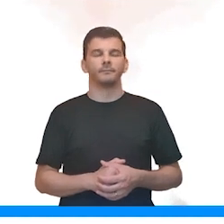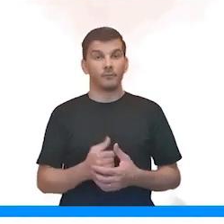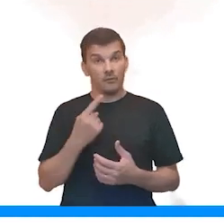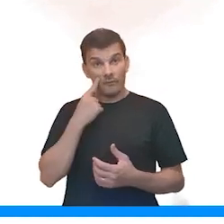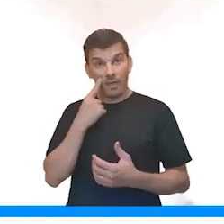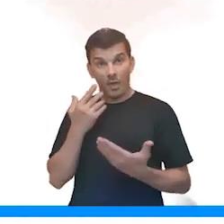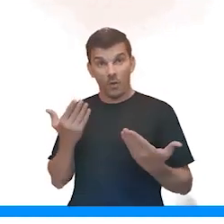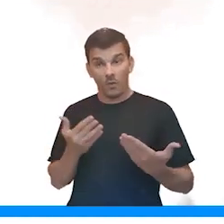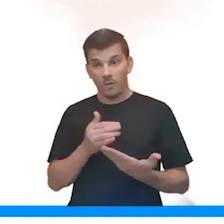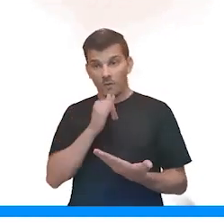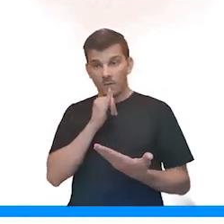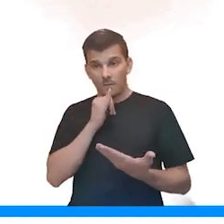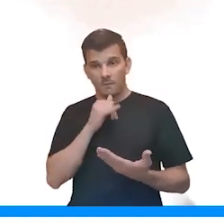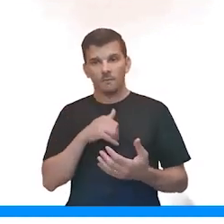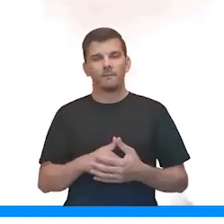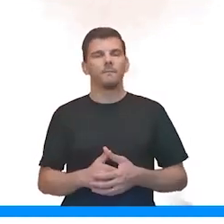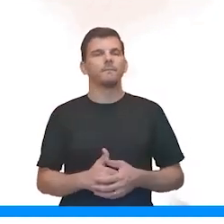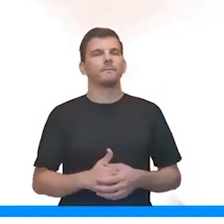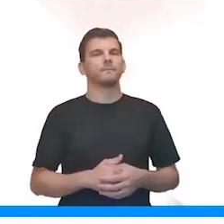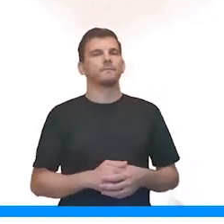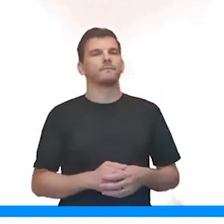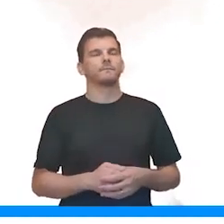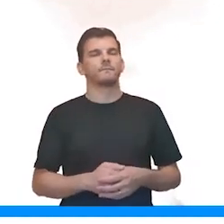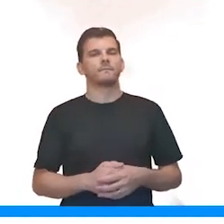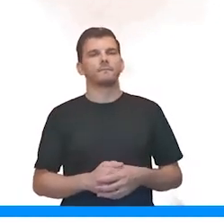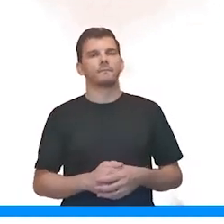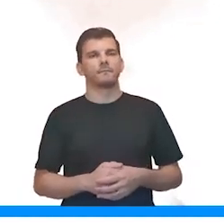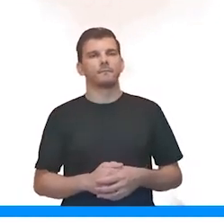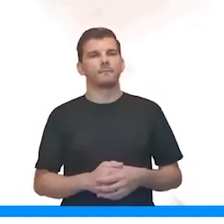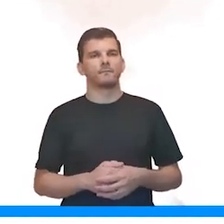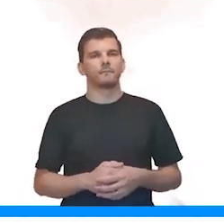Aqui é um mais. Aí, galera.